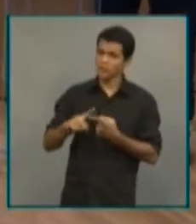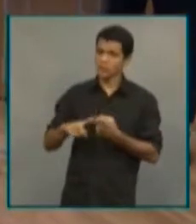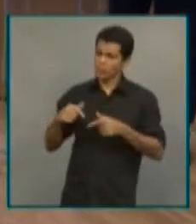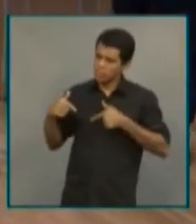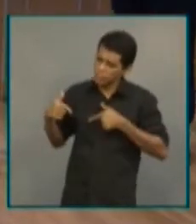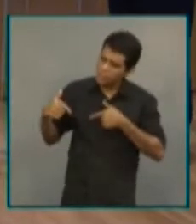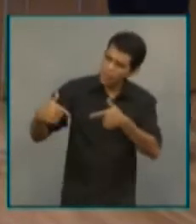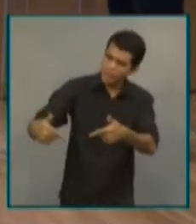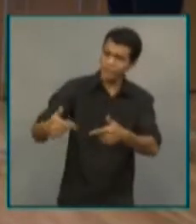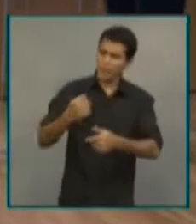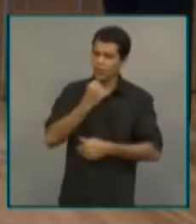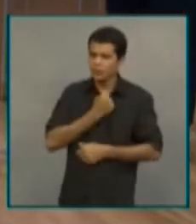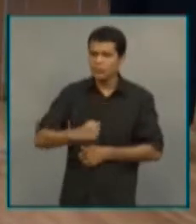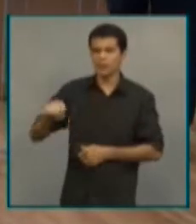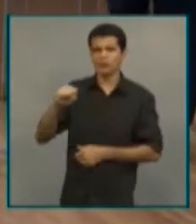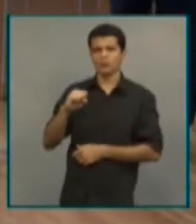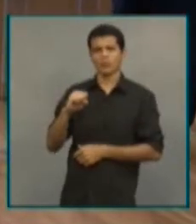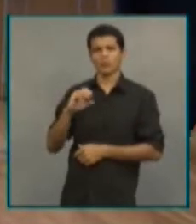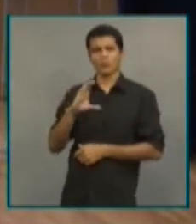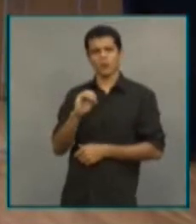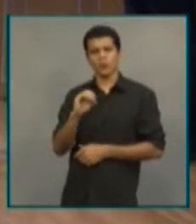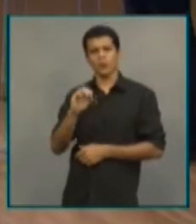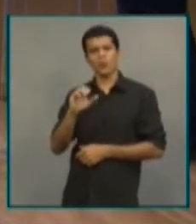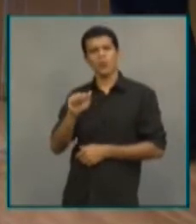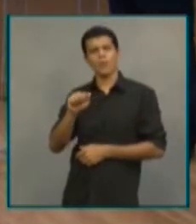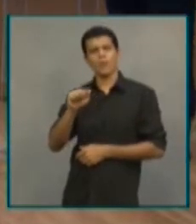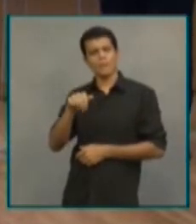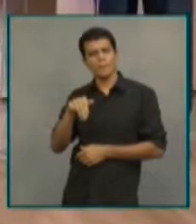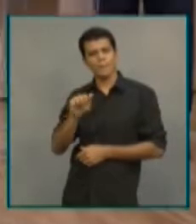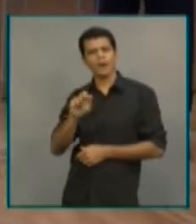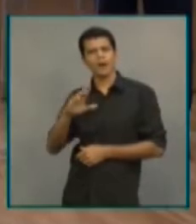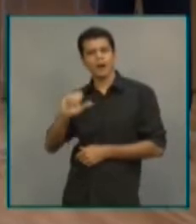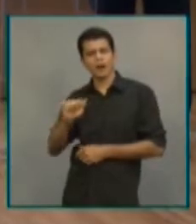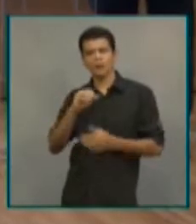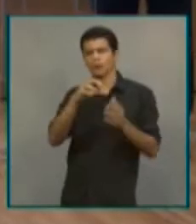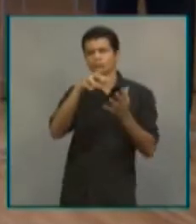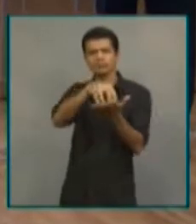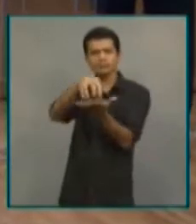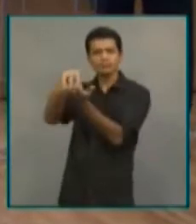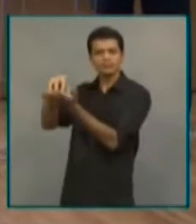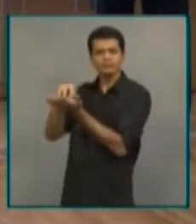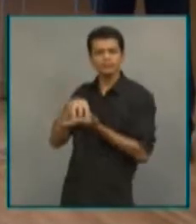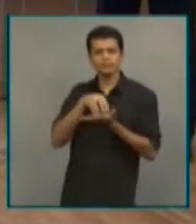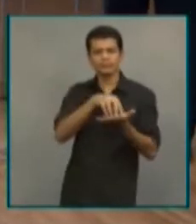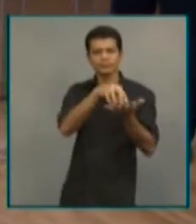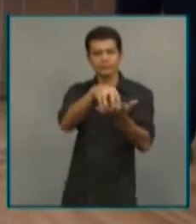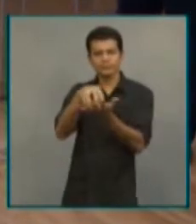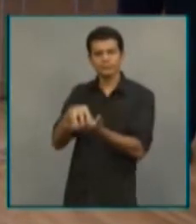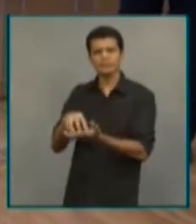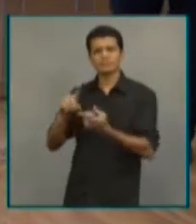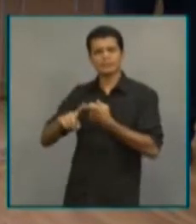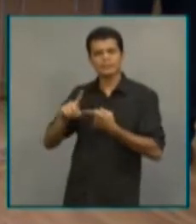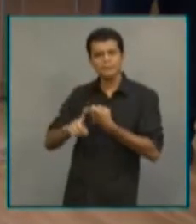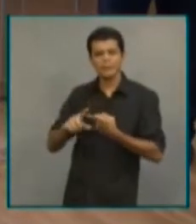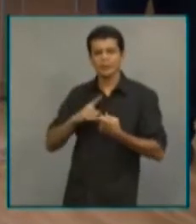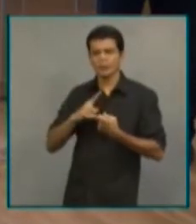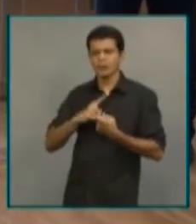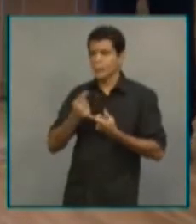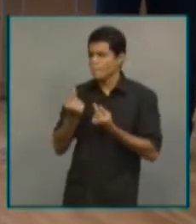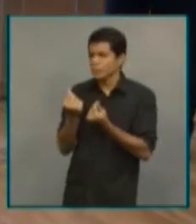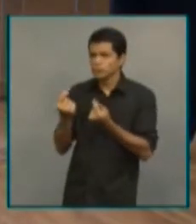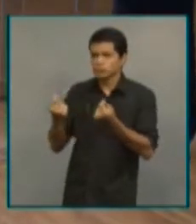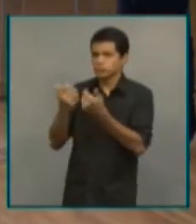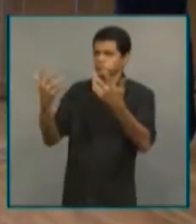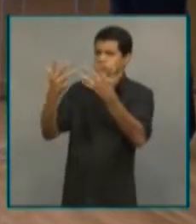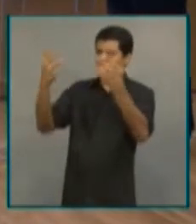foram fechadas aqui, juizados especiais que foram fechados aqui, custas milionárias que inviabilizou o exercício